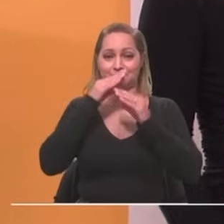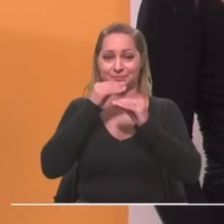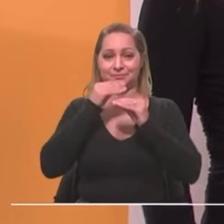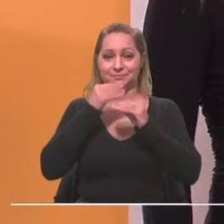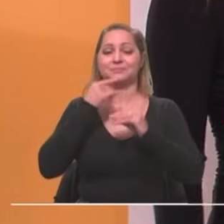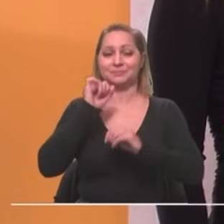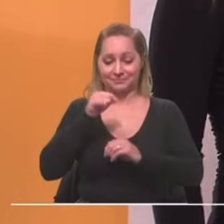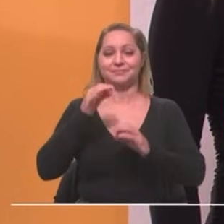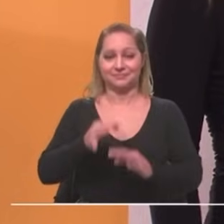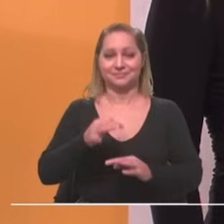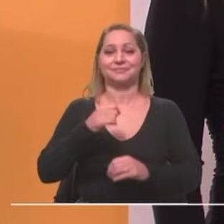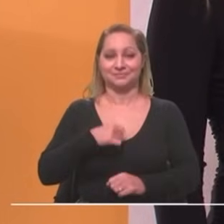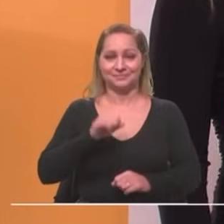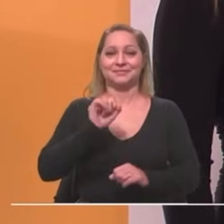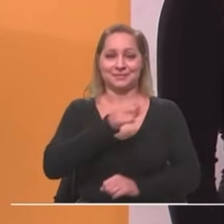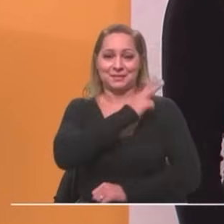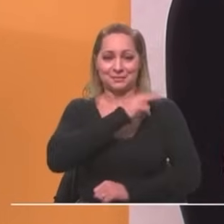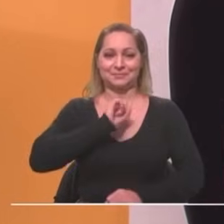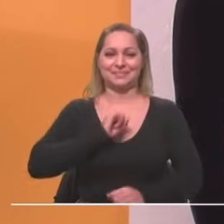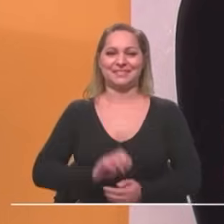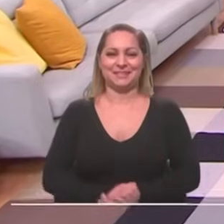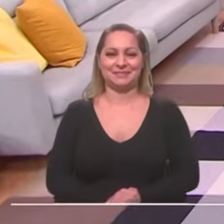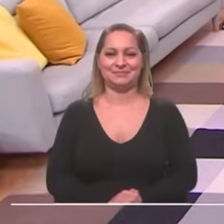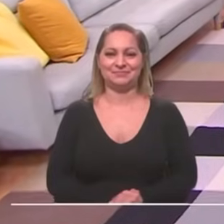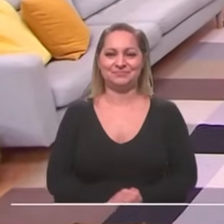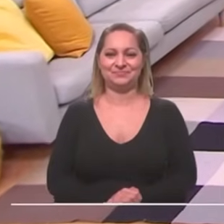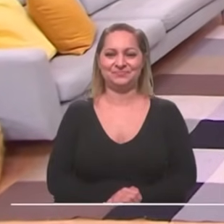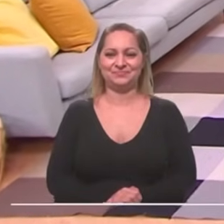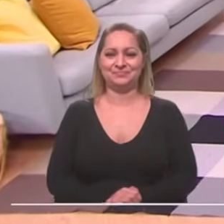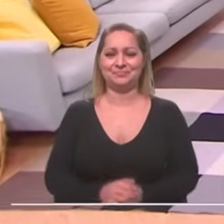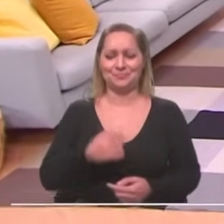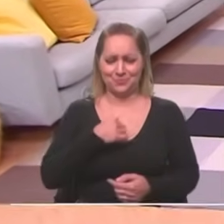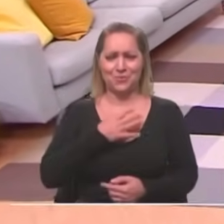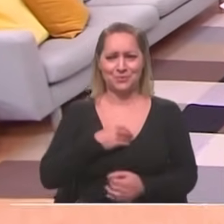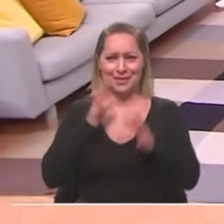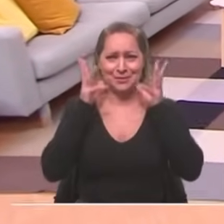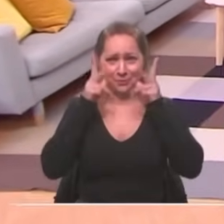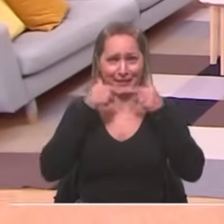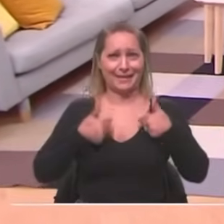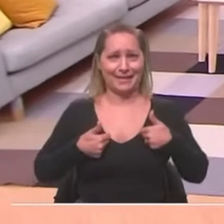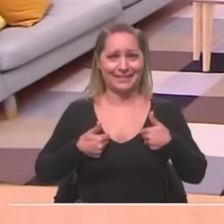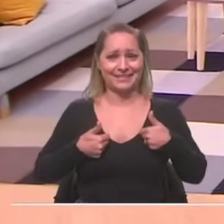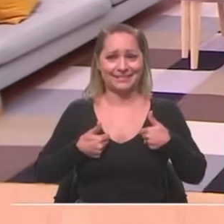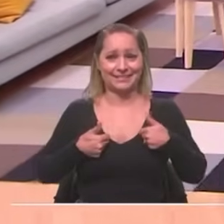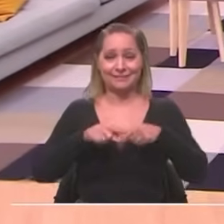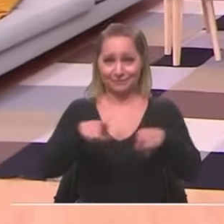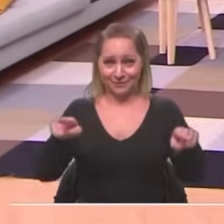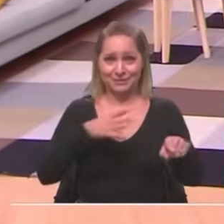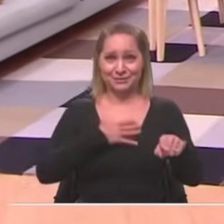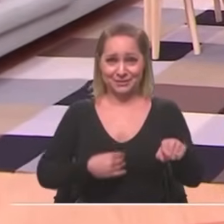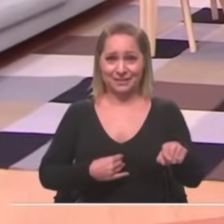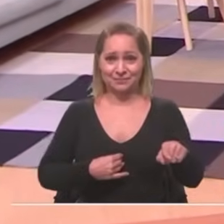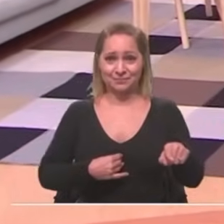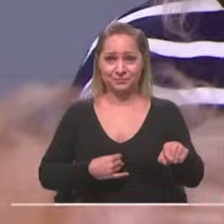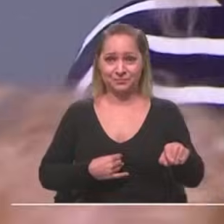certeza, sim, senhor, sim, meu capitão. Pronto. Poxa, mas olha, gostei, aqueci. Deu para aquecer, gostaram? Sim. Então